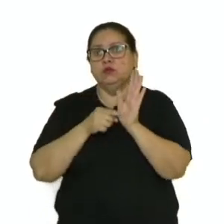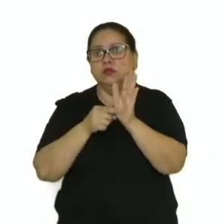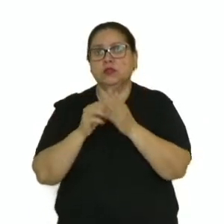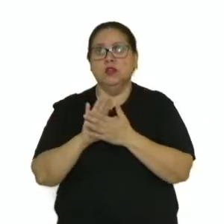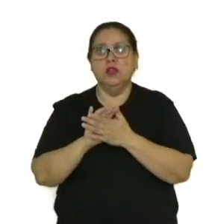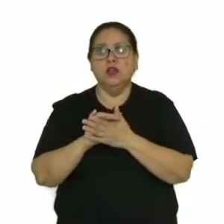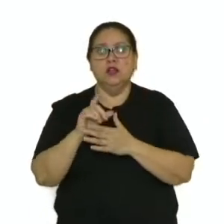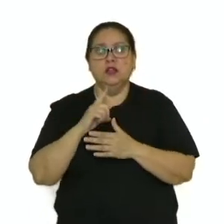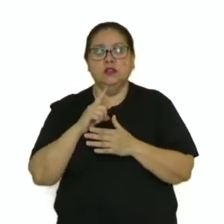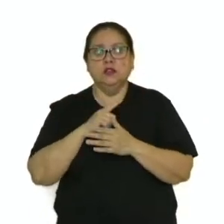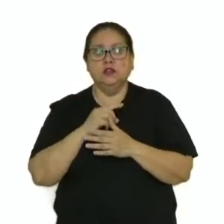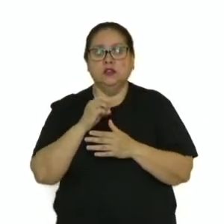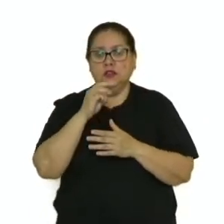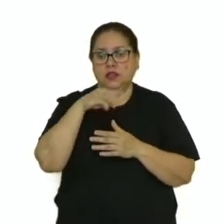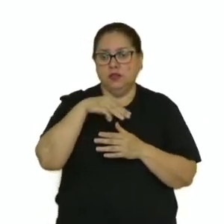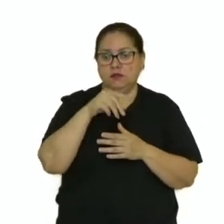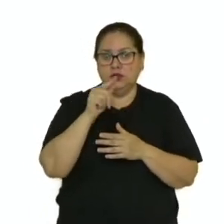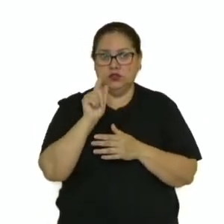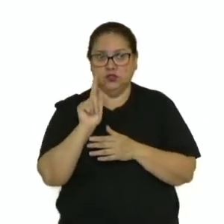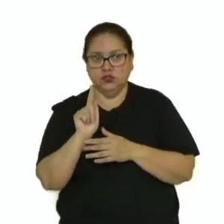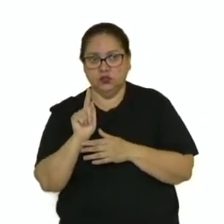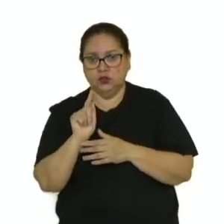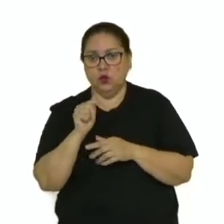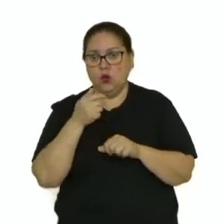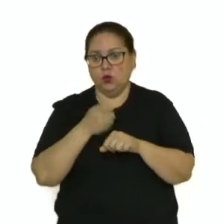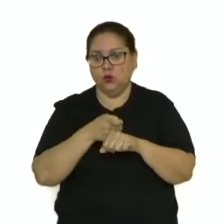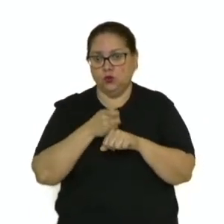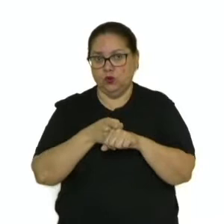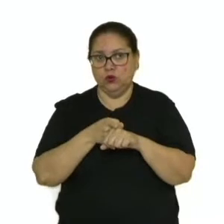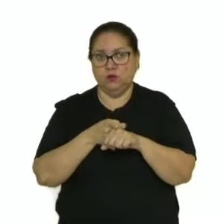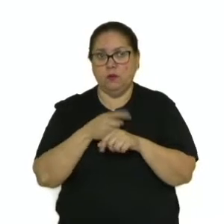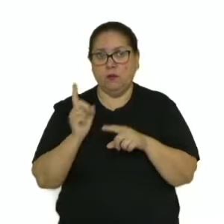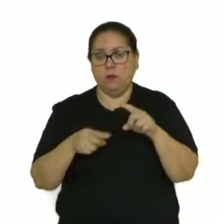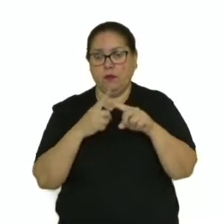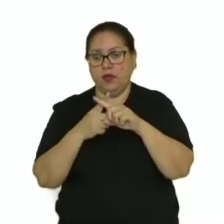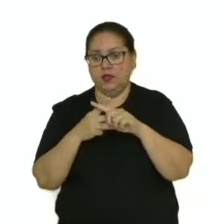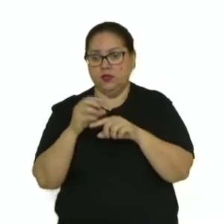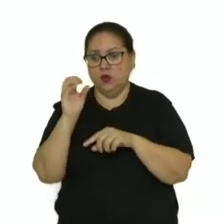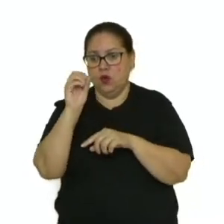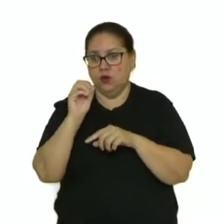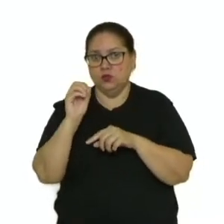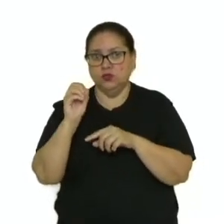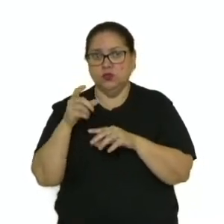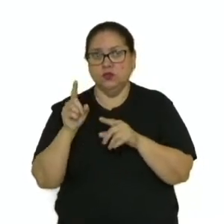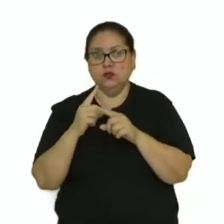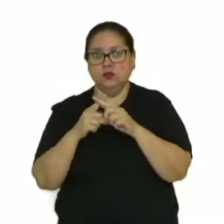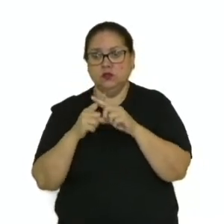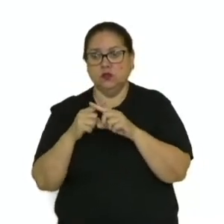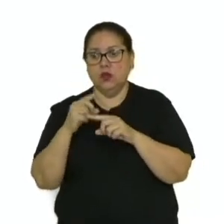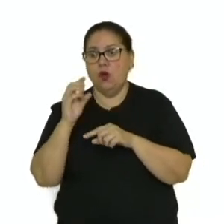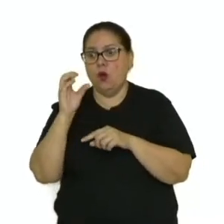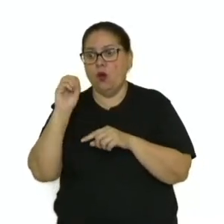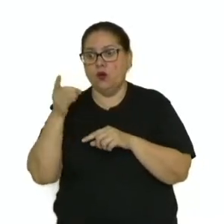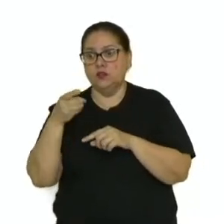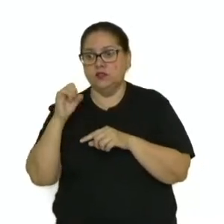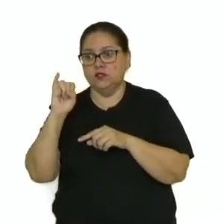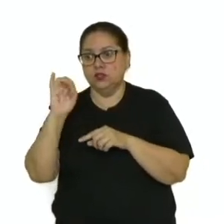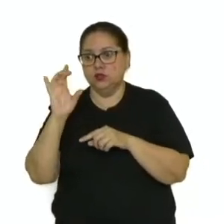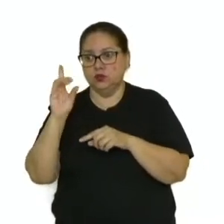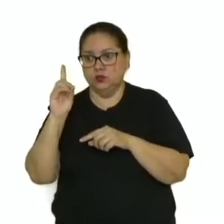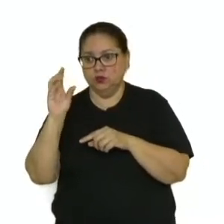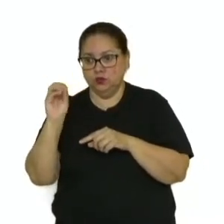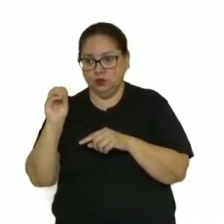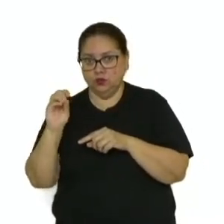tem aqui, o Mg, sólido, magnésio, mais o oxigênio, formando óxido de magnésio. Então, temos